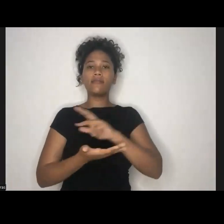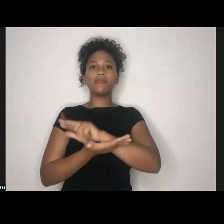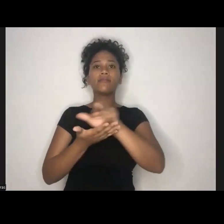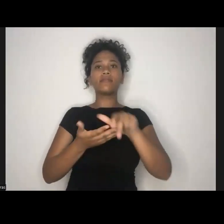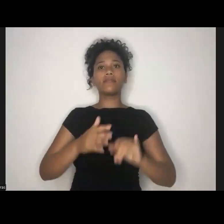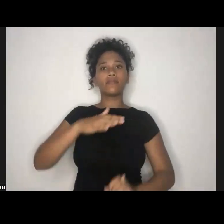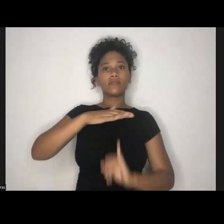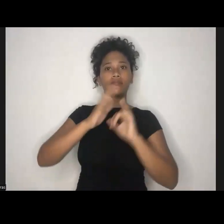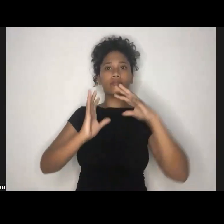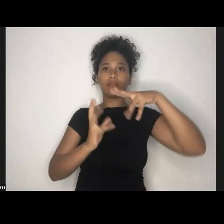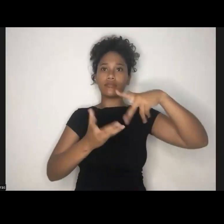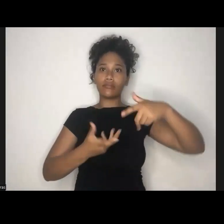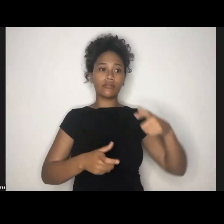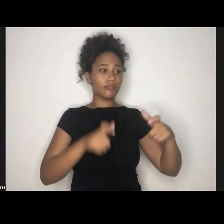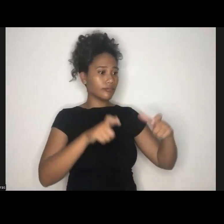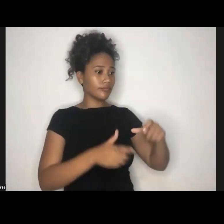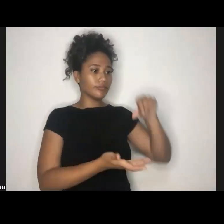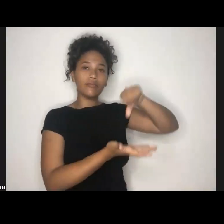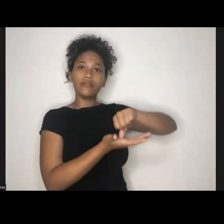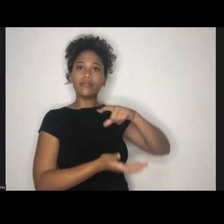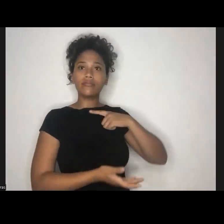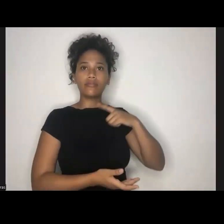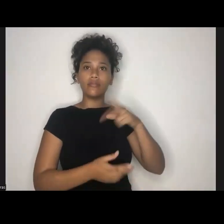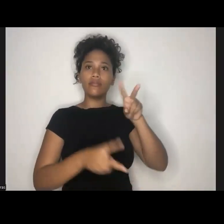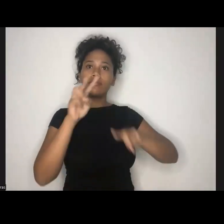em sua sede oferece uma programação